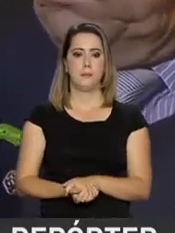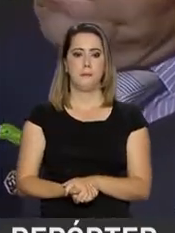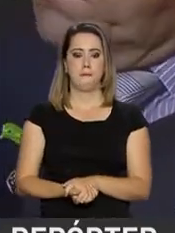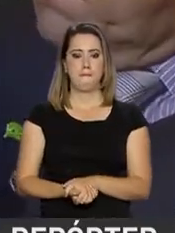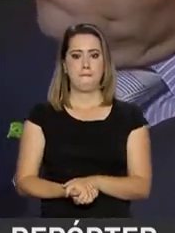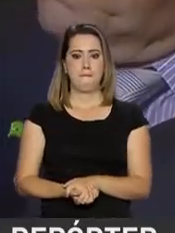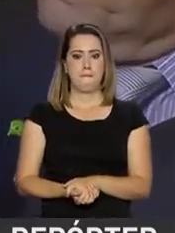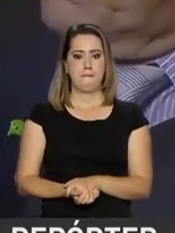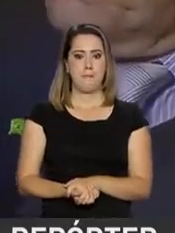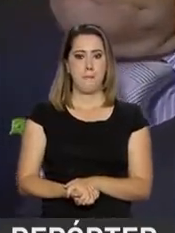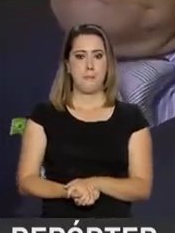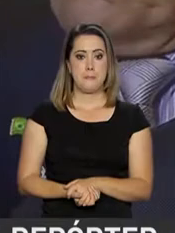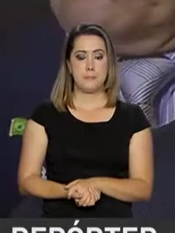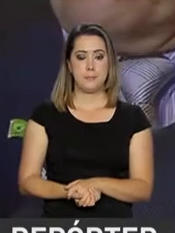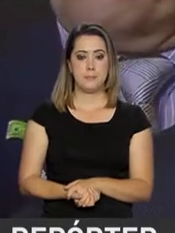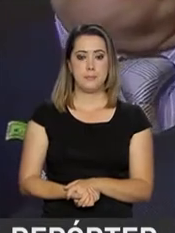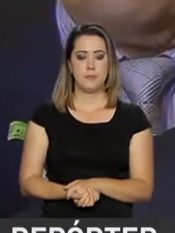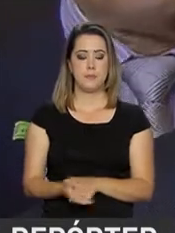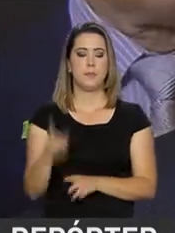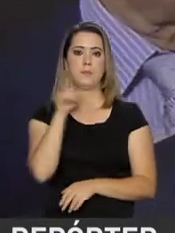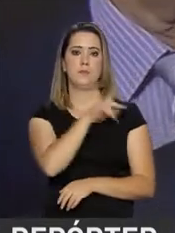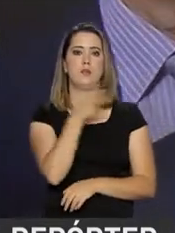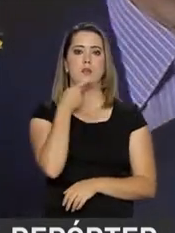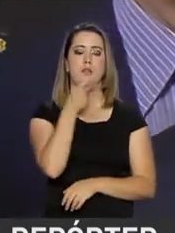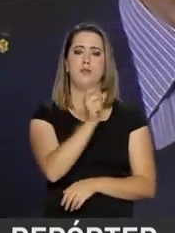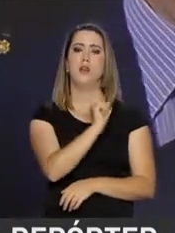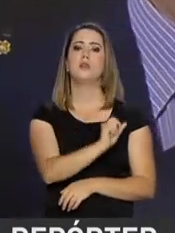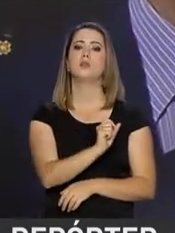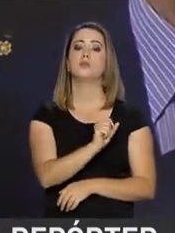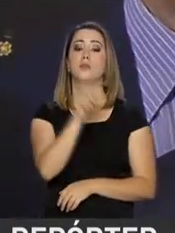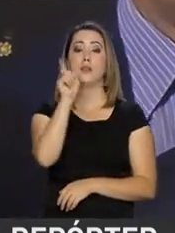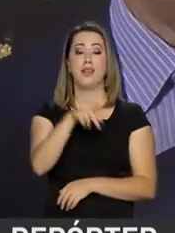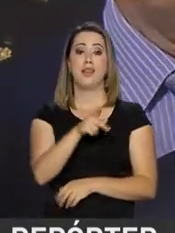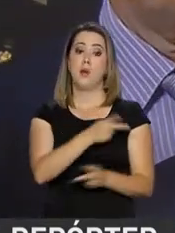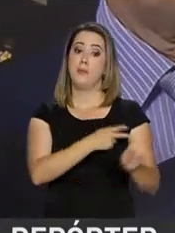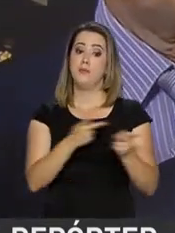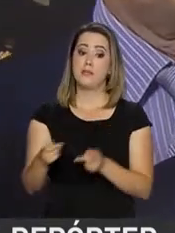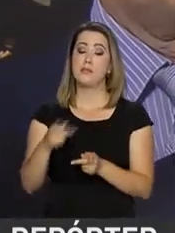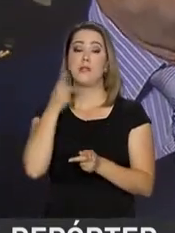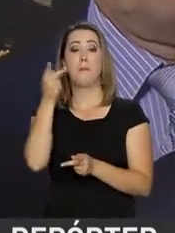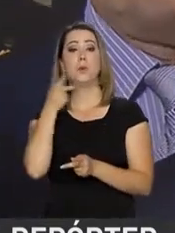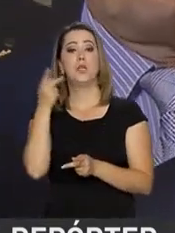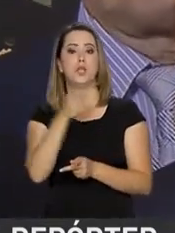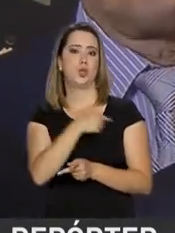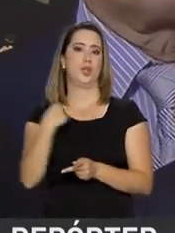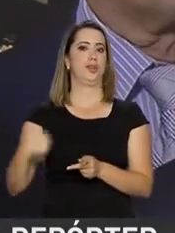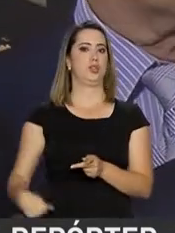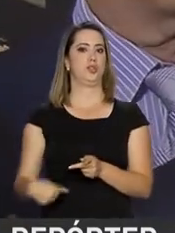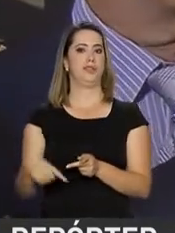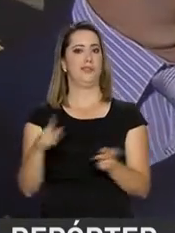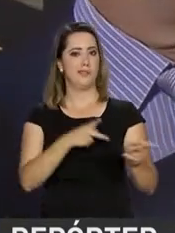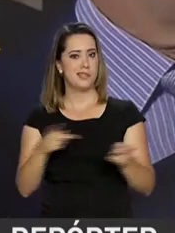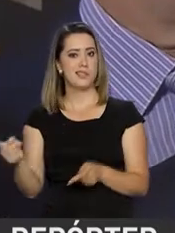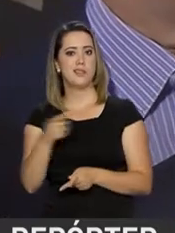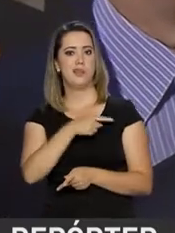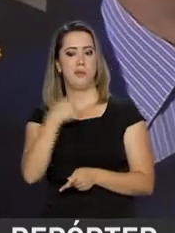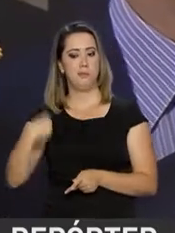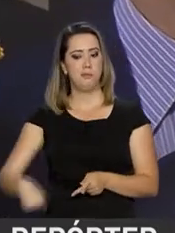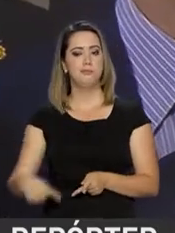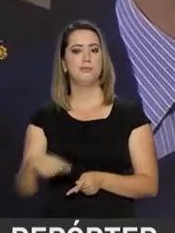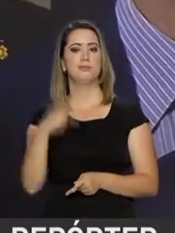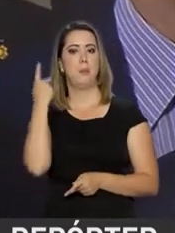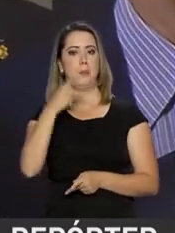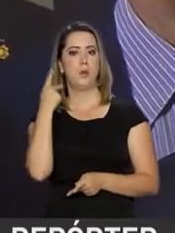é uma visita que tem o caráter de um homem com uma visita política onde se afirma onde foi afirmado com muita ênfase